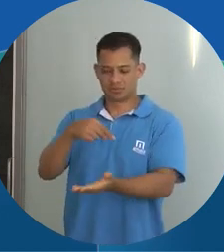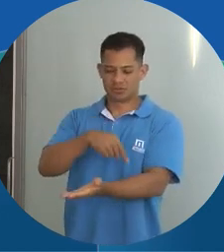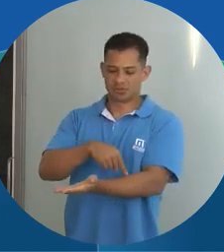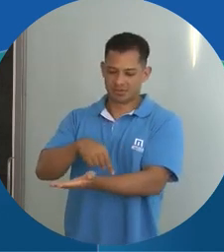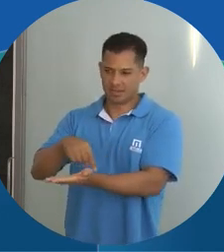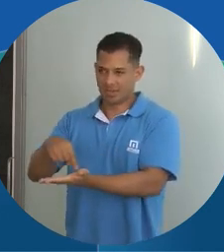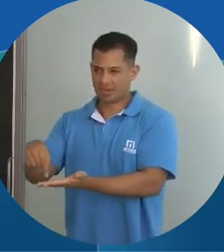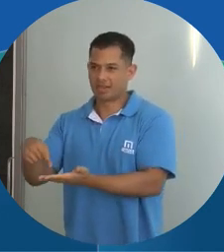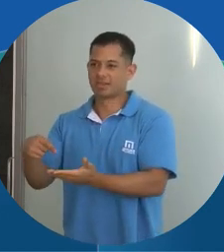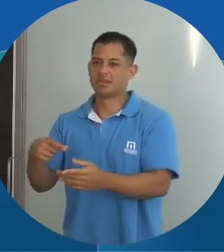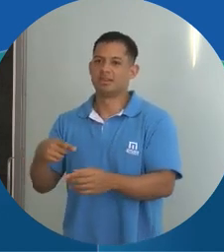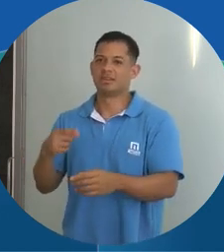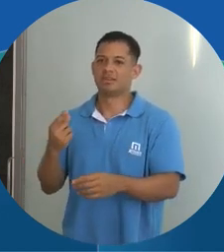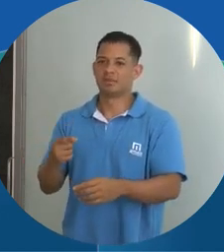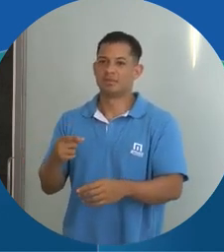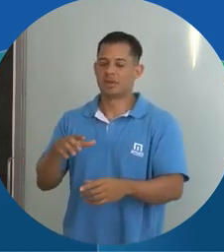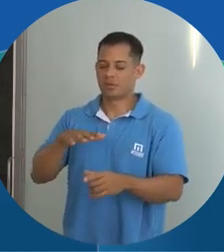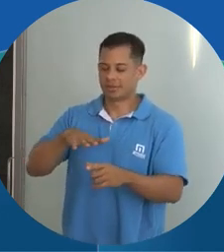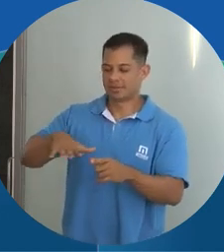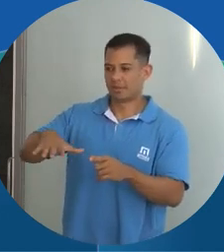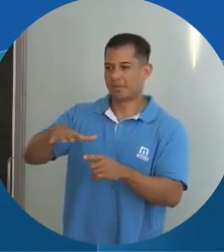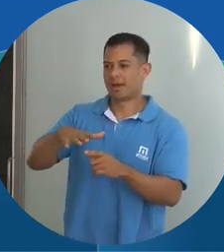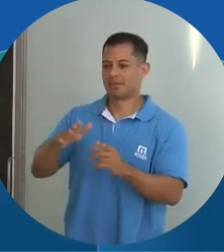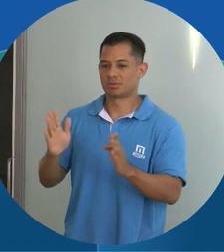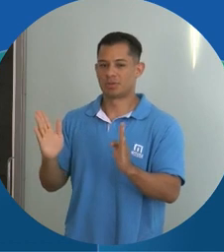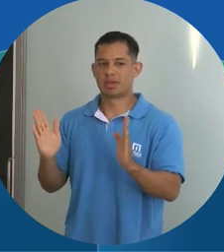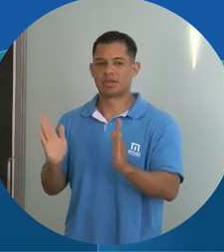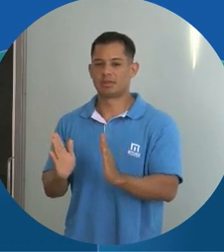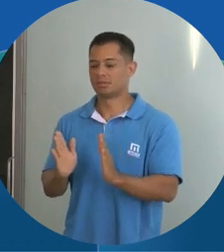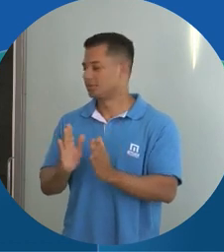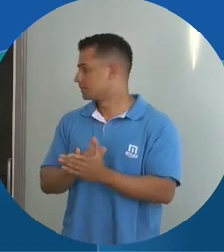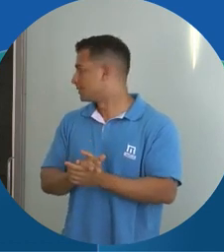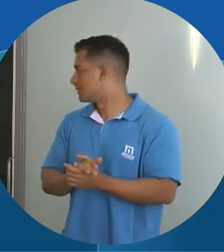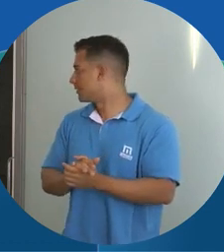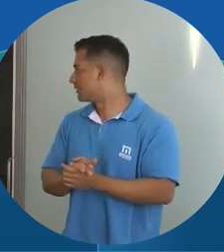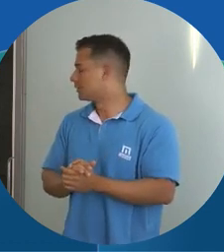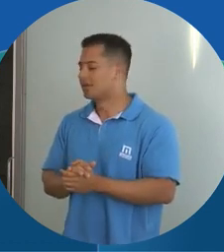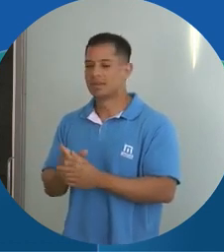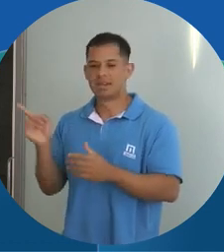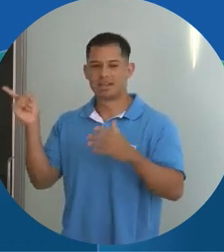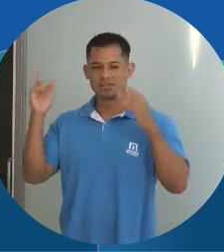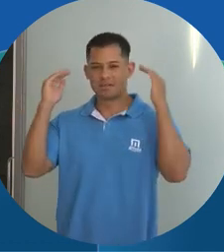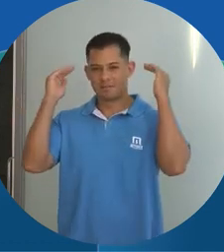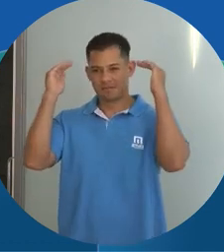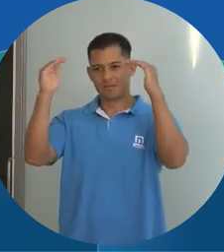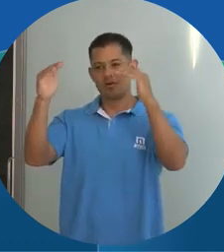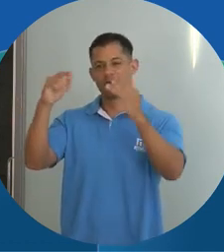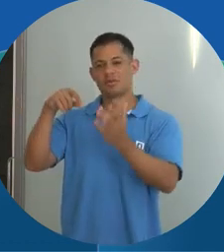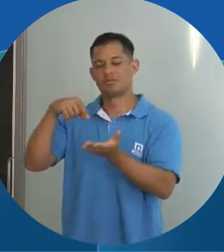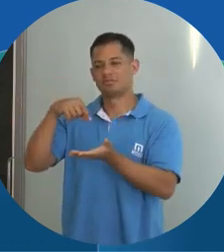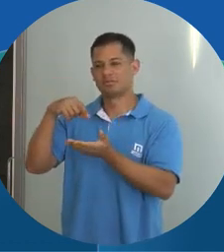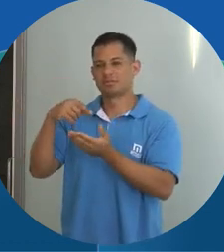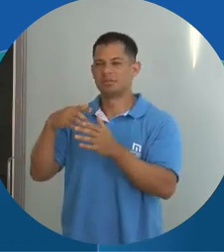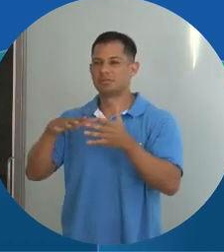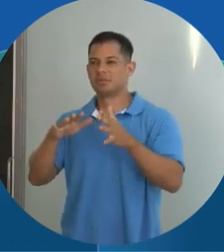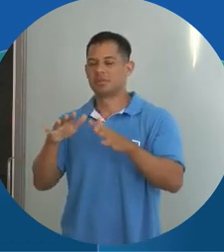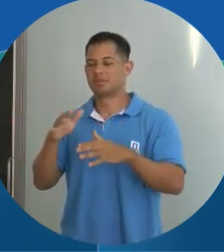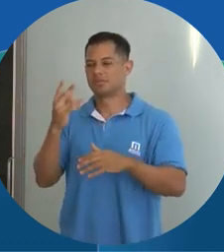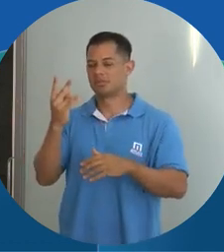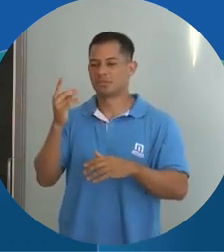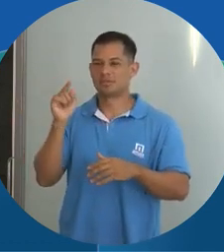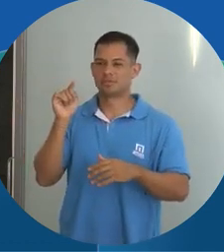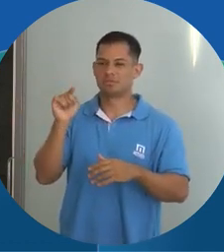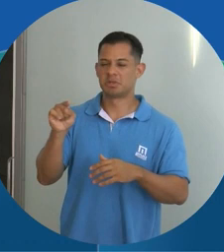reduzido também. Esse forno, acho que de peso, eram 2.000 e poucas toneladas, ou